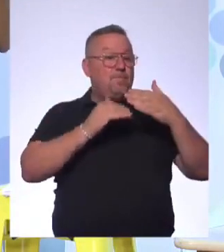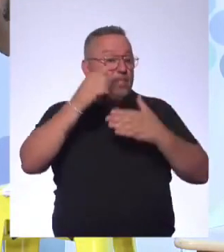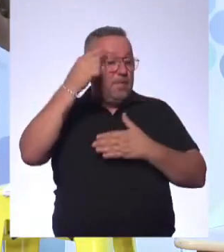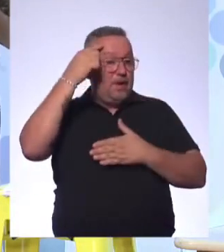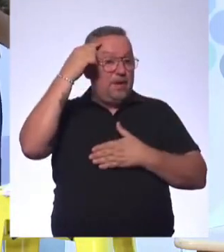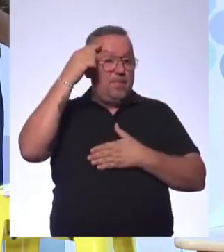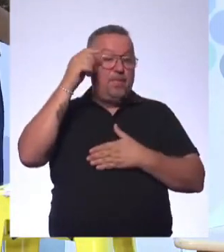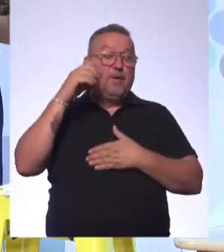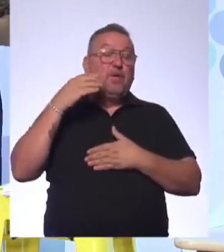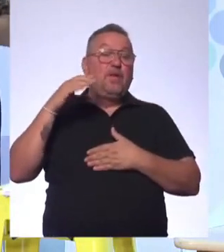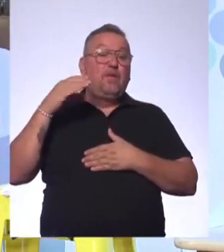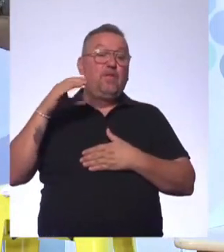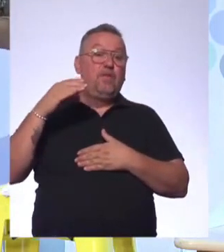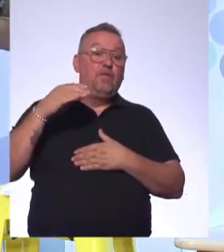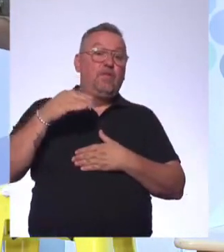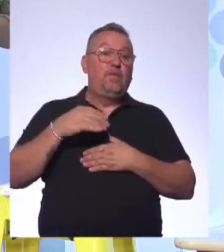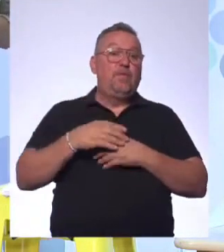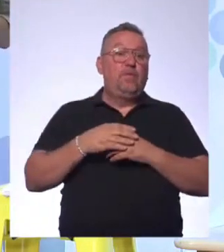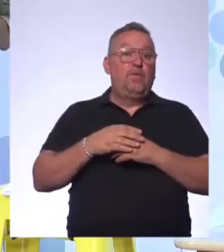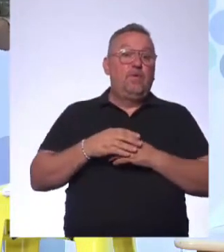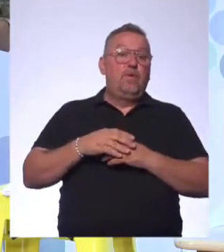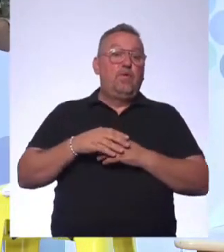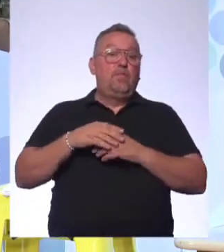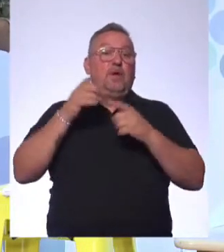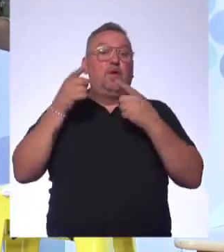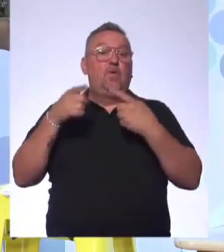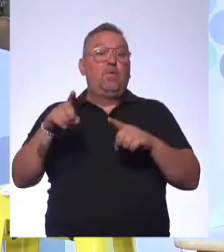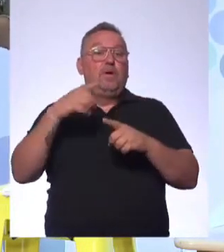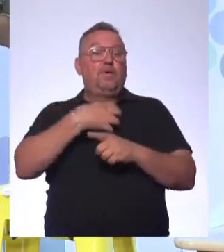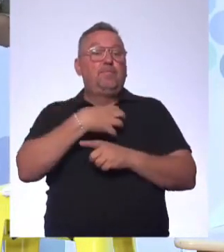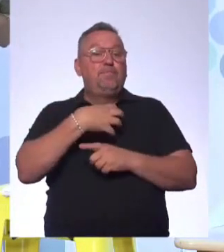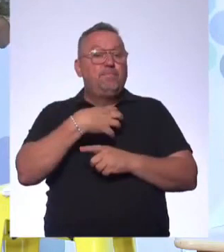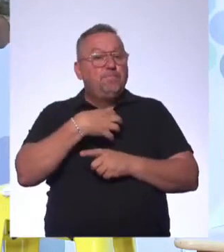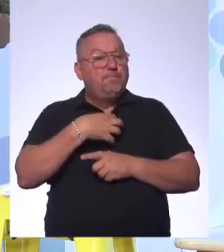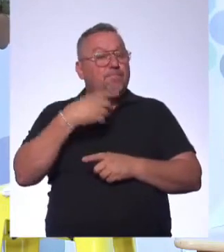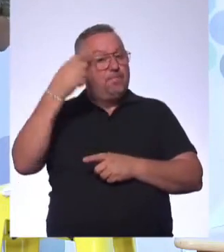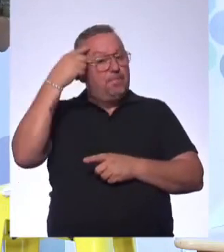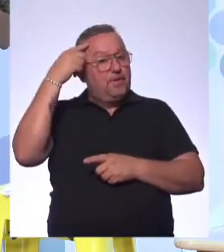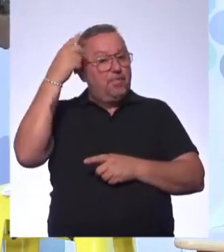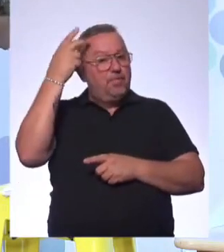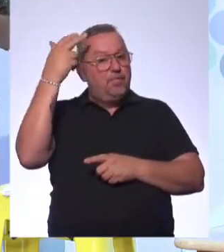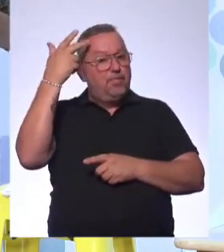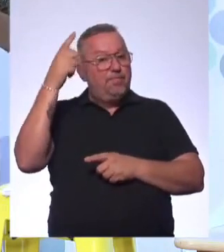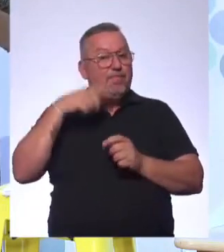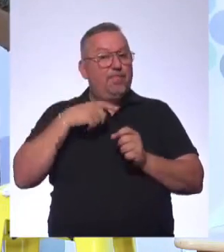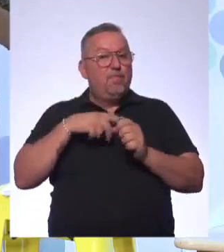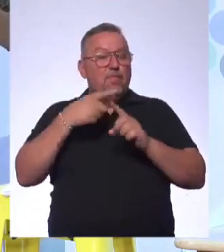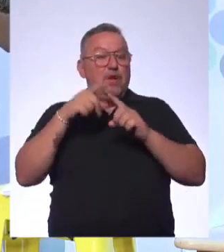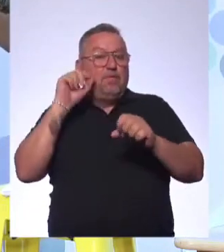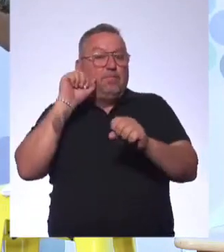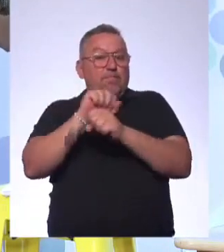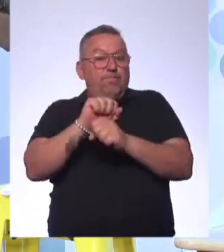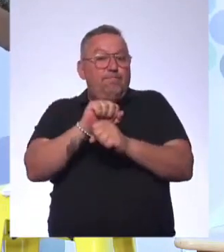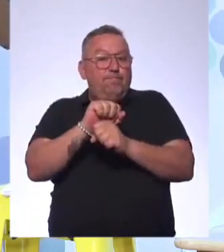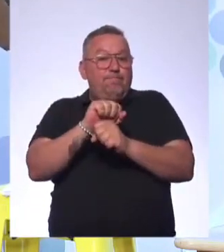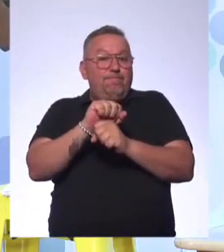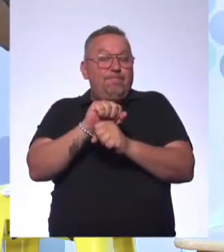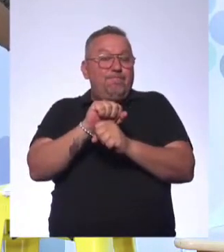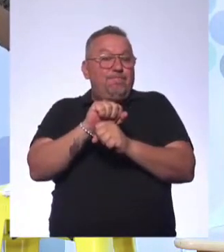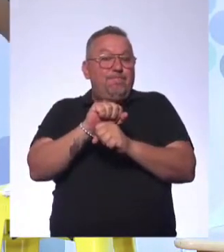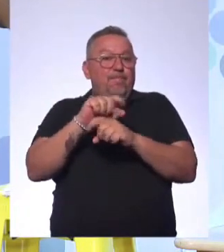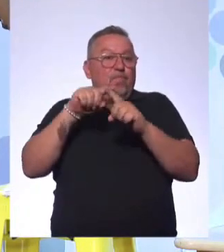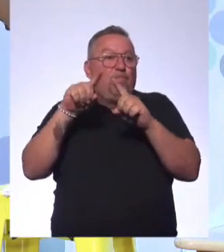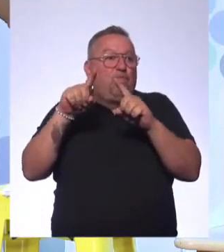pensamento científico, justamente para combater esse tipo de senso comum que paralisa, né, que deixa o